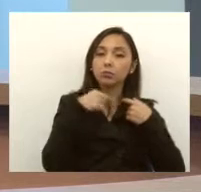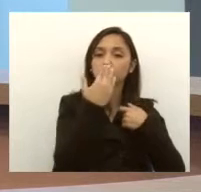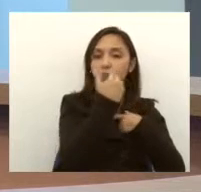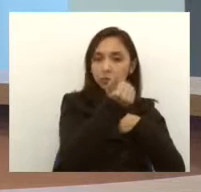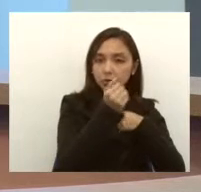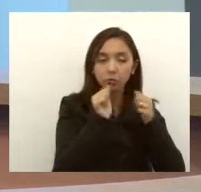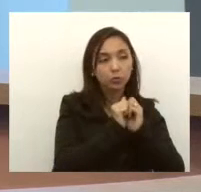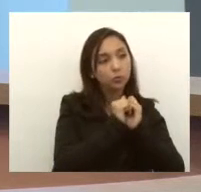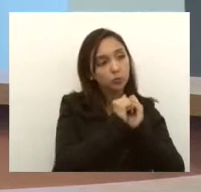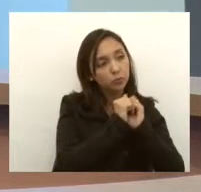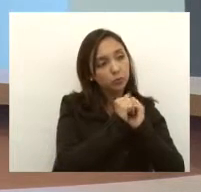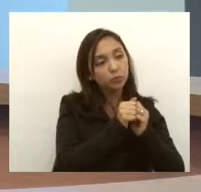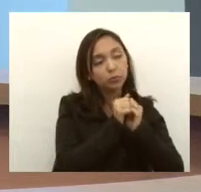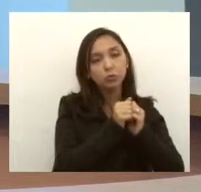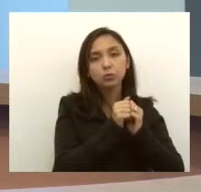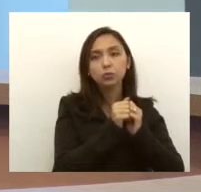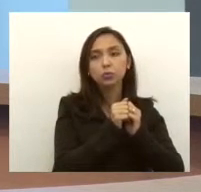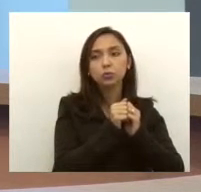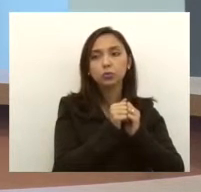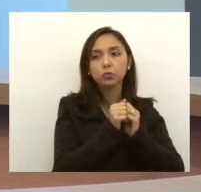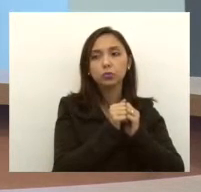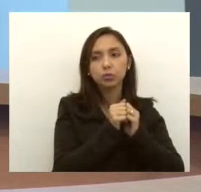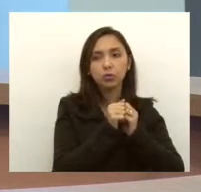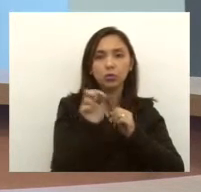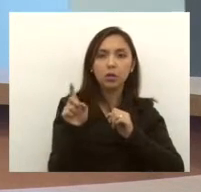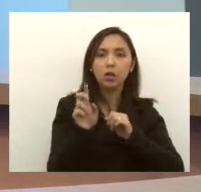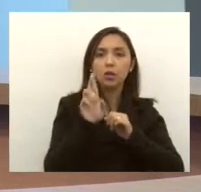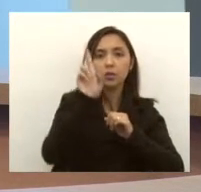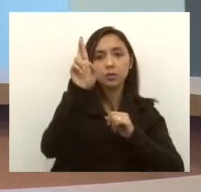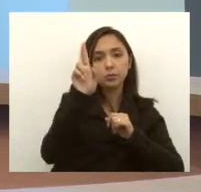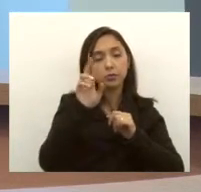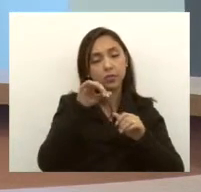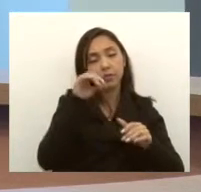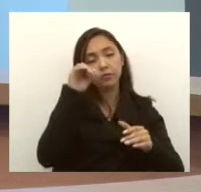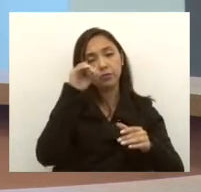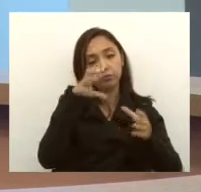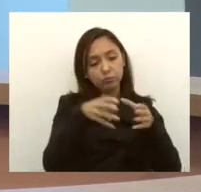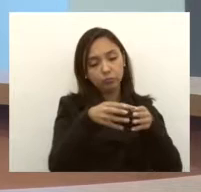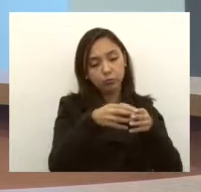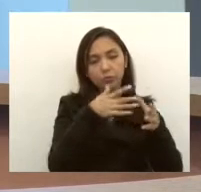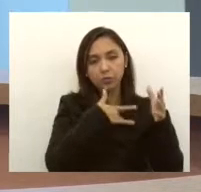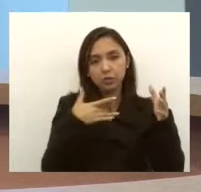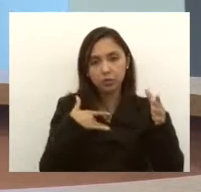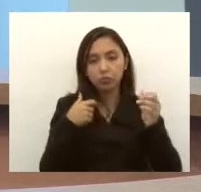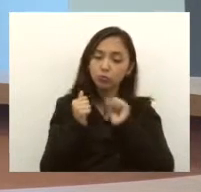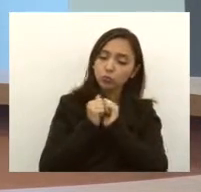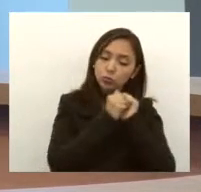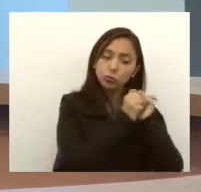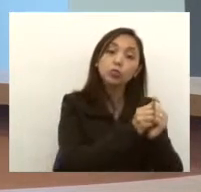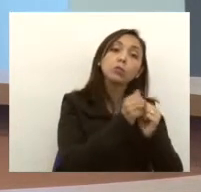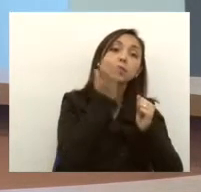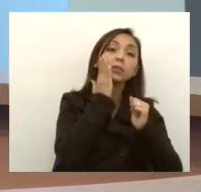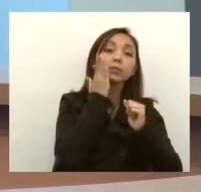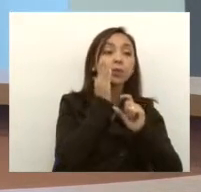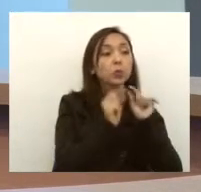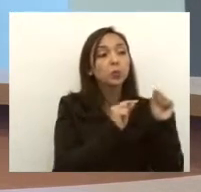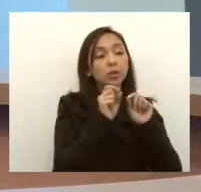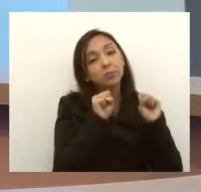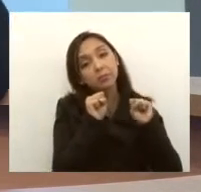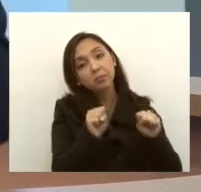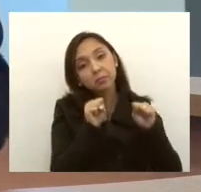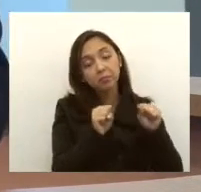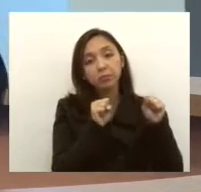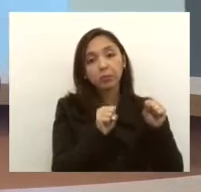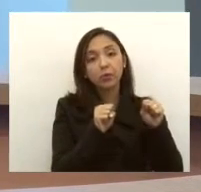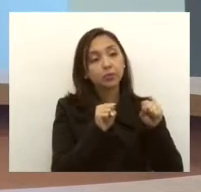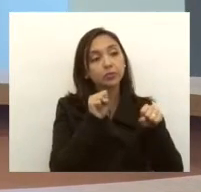que juntos eu pudesse, por ser presidente da Comissão de Saúde, estar junto com ele numa reunião para saber o que seria possível fazer para ter